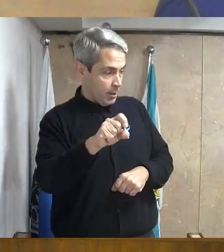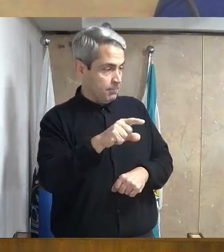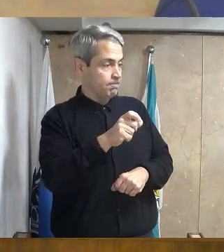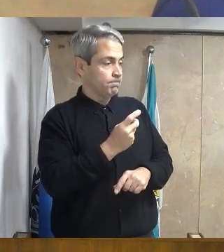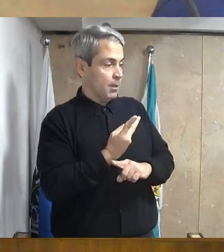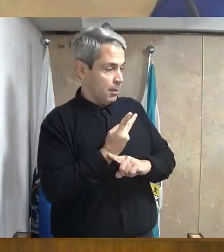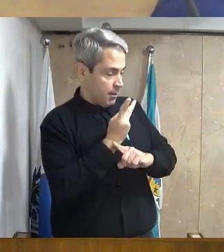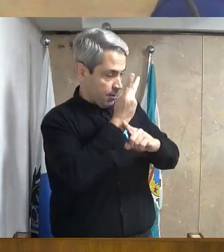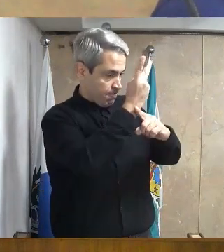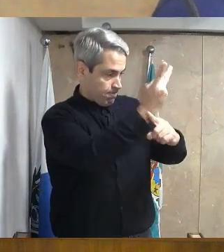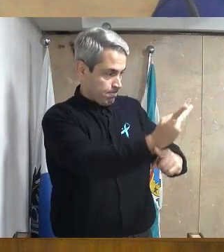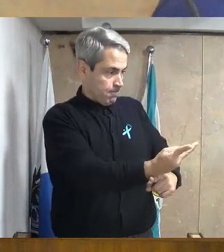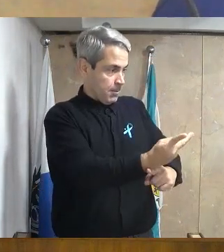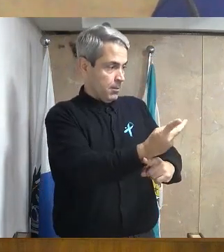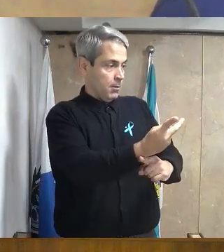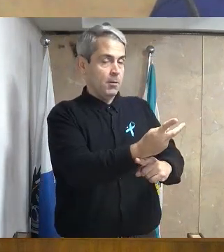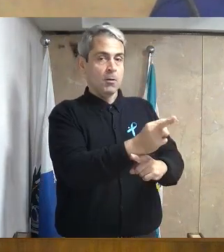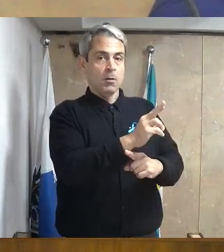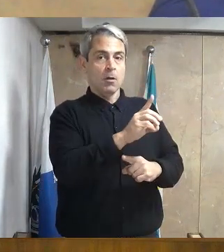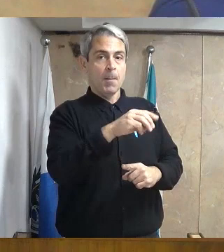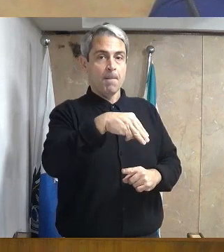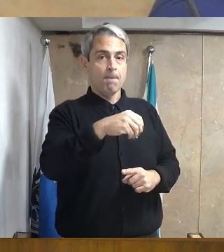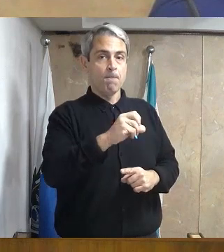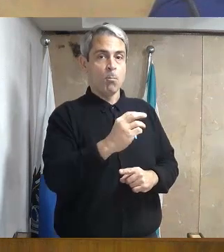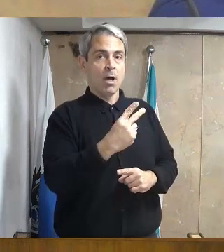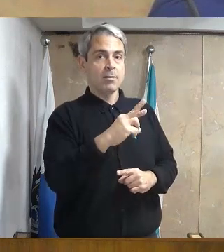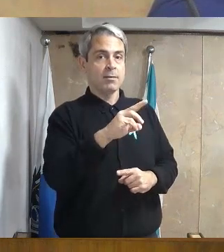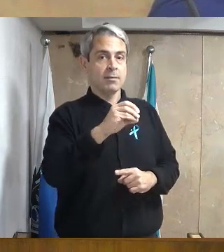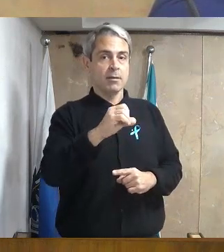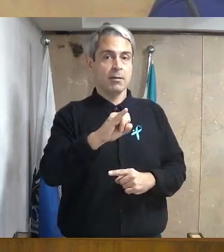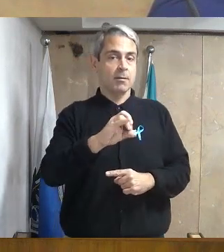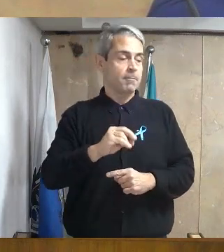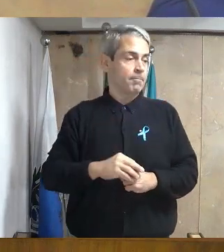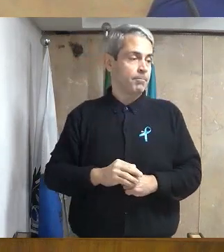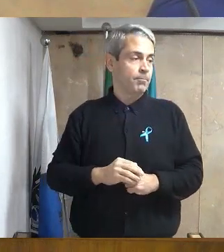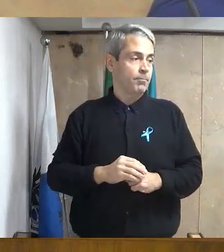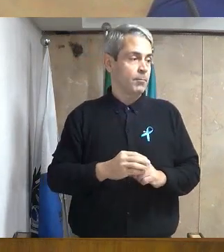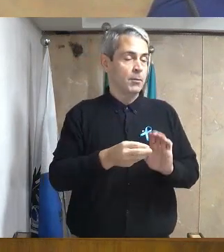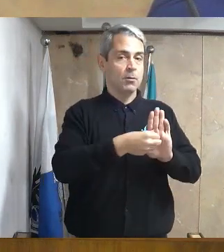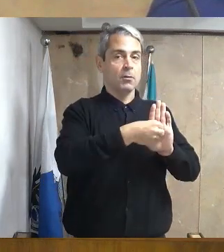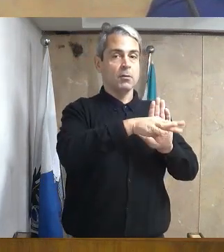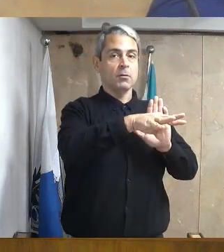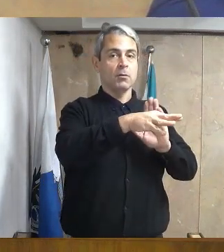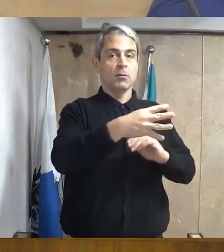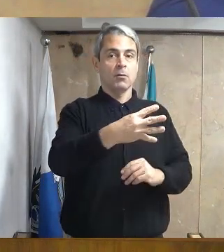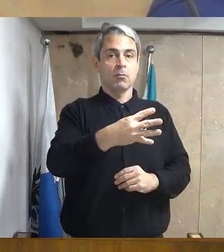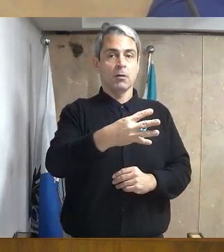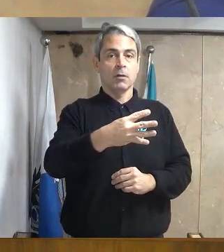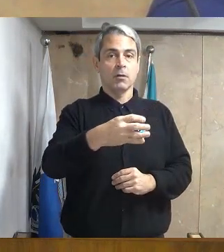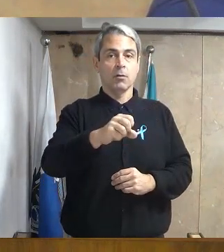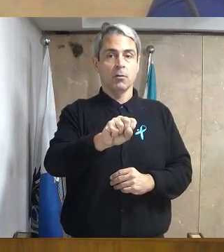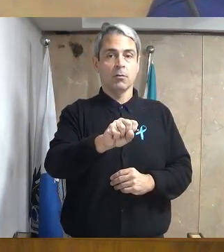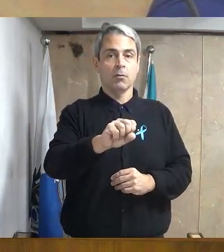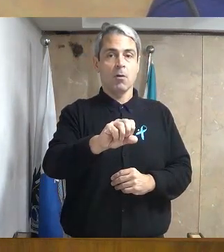a medalha doutor Moacir Rodrigues do Carmo. Indicação número